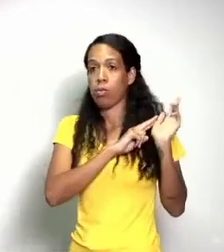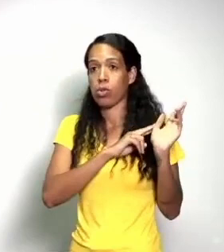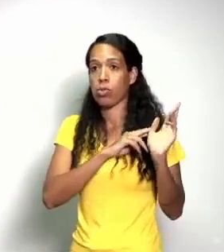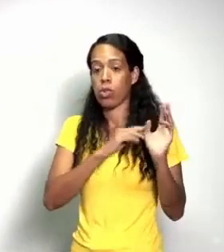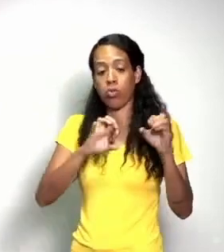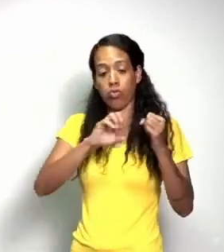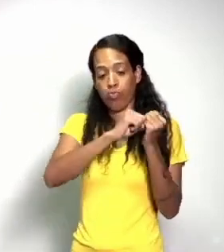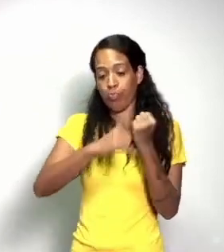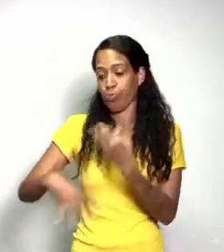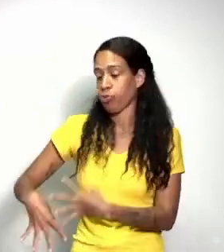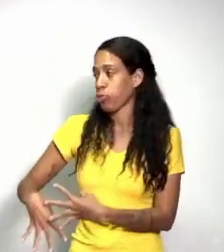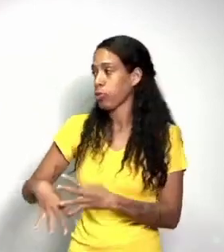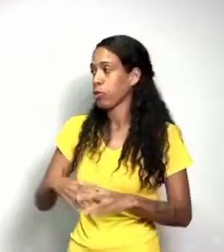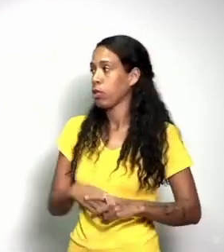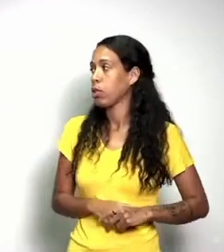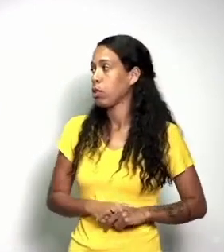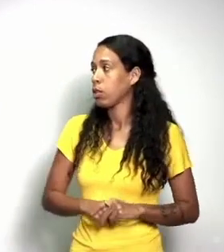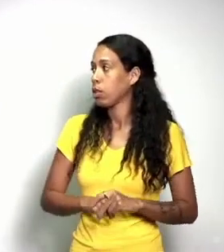descarregar. Então,